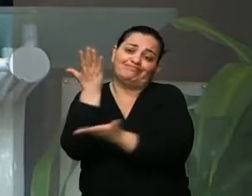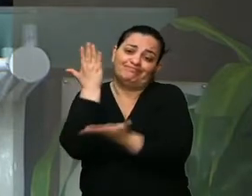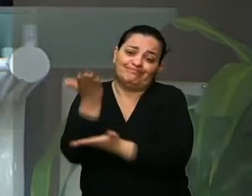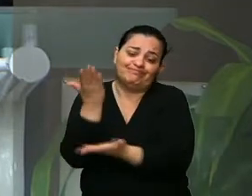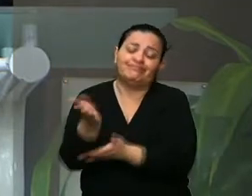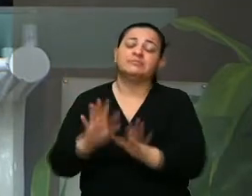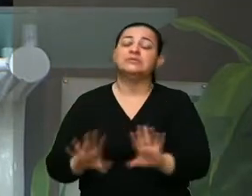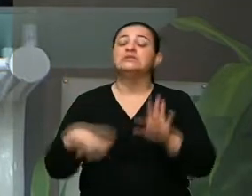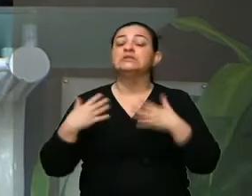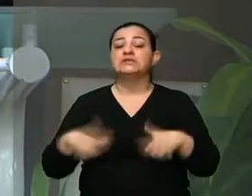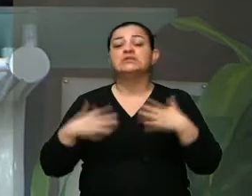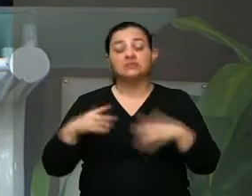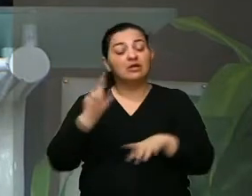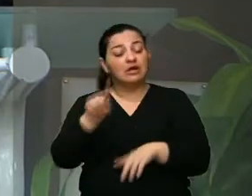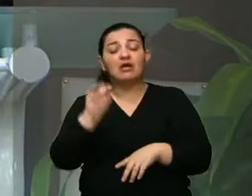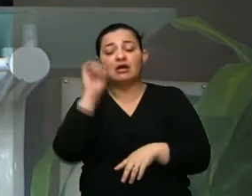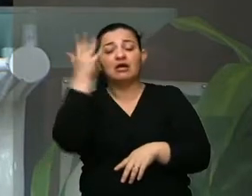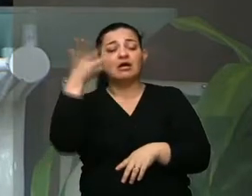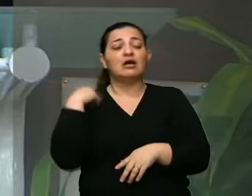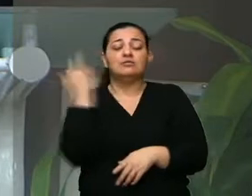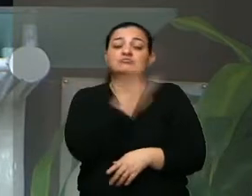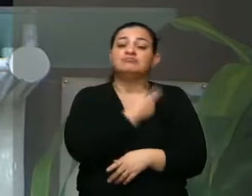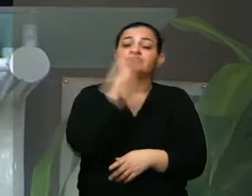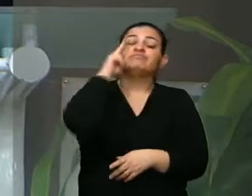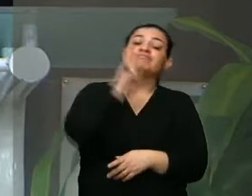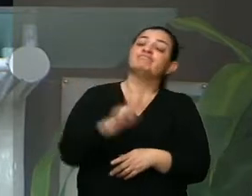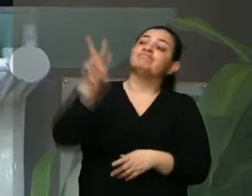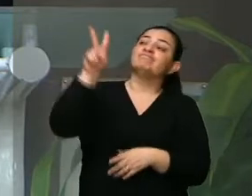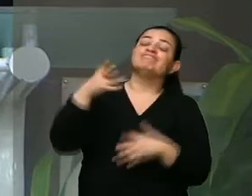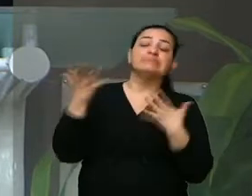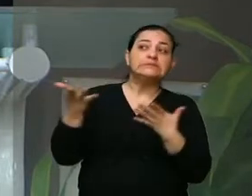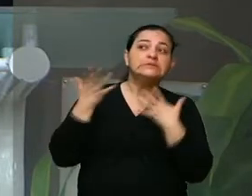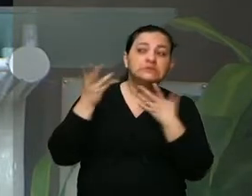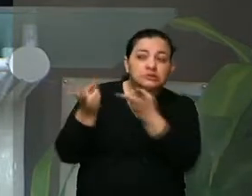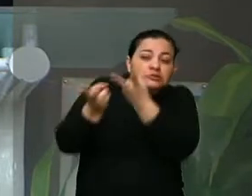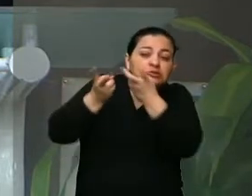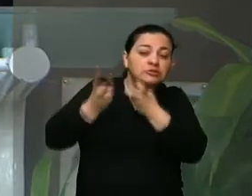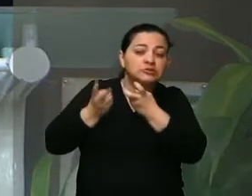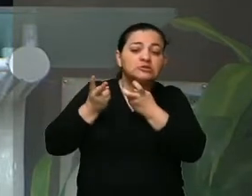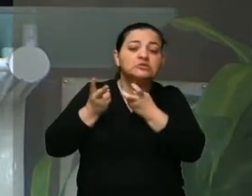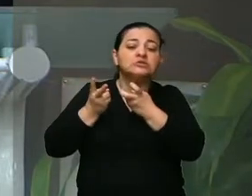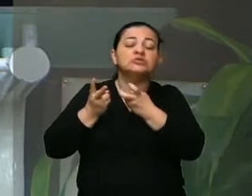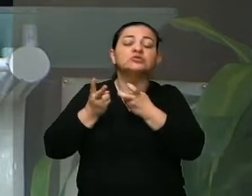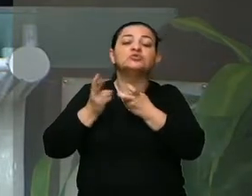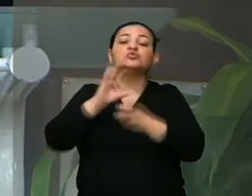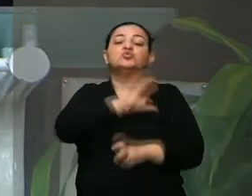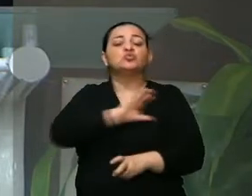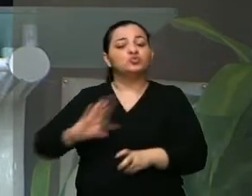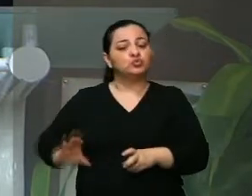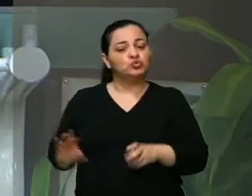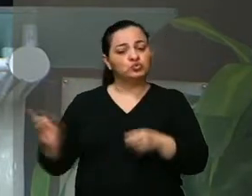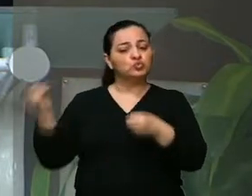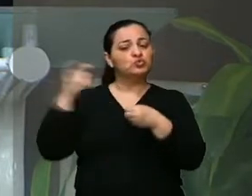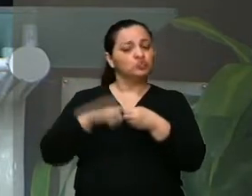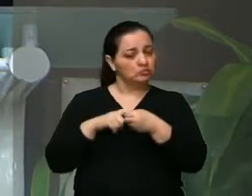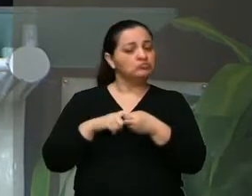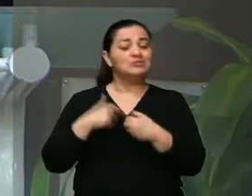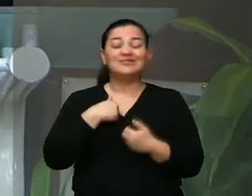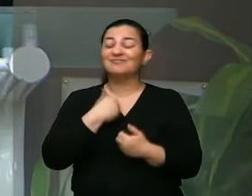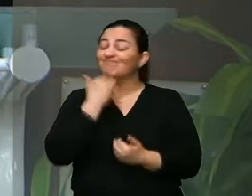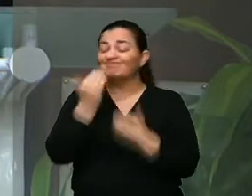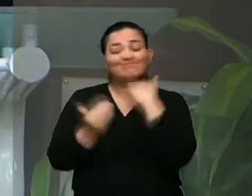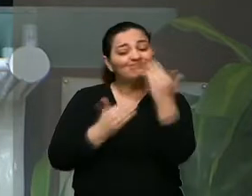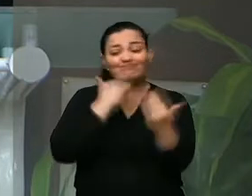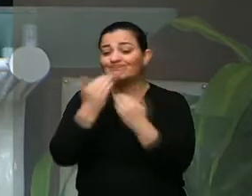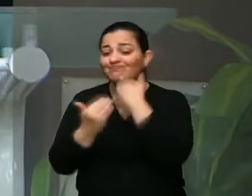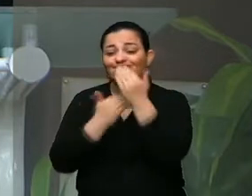não é assim que acontece conosco você olha os sinais e diz cristo está voltando eu ainda não dei